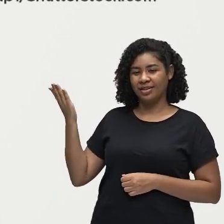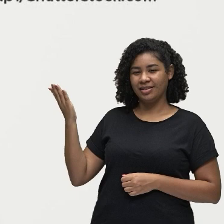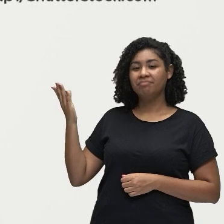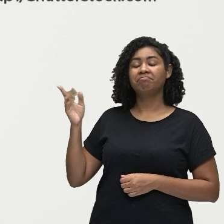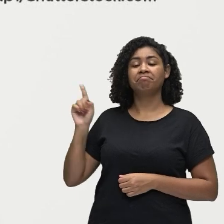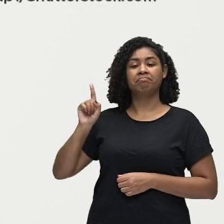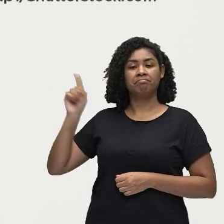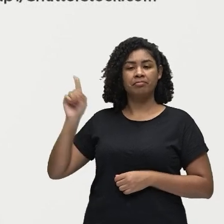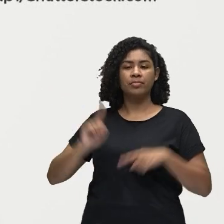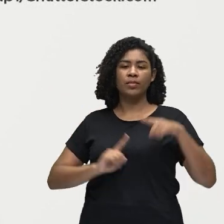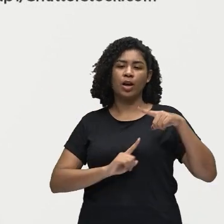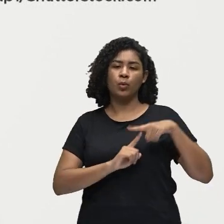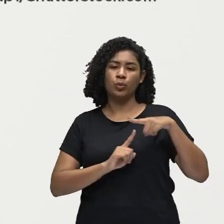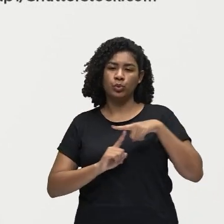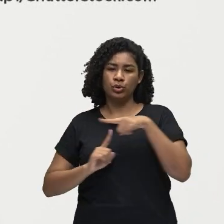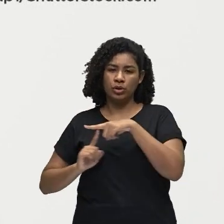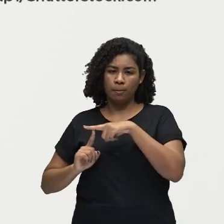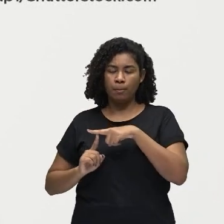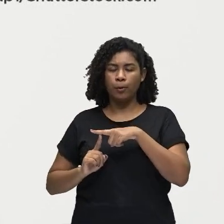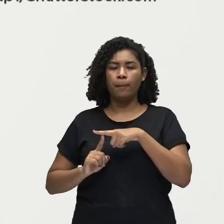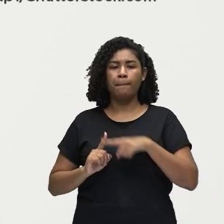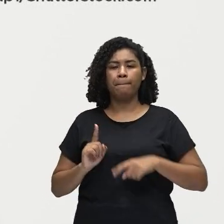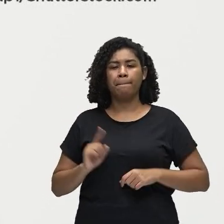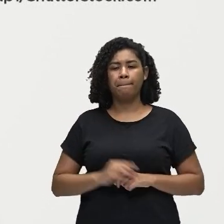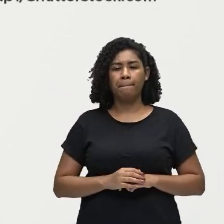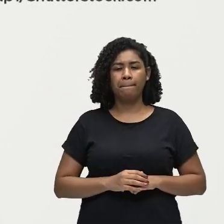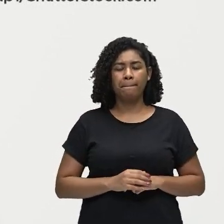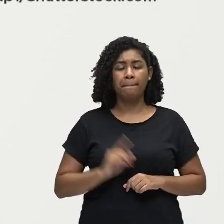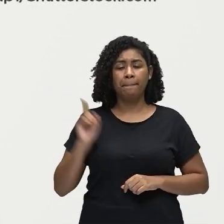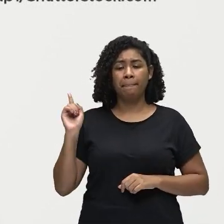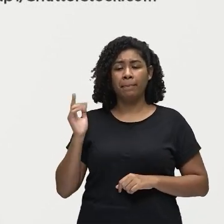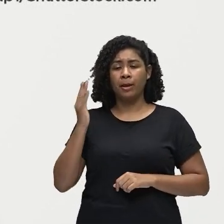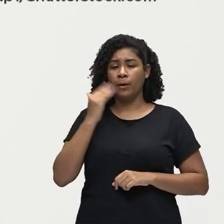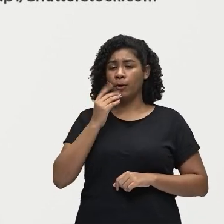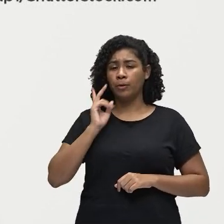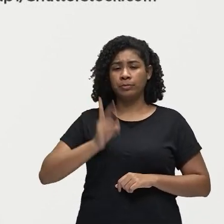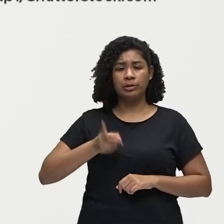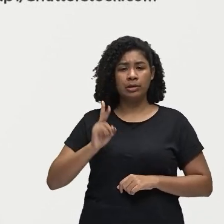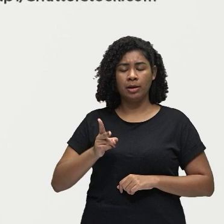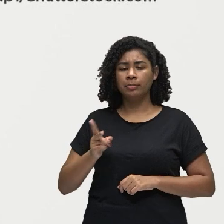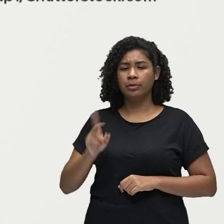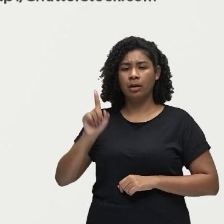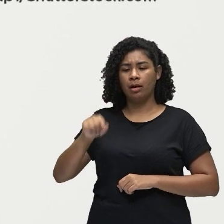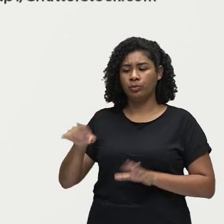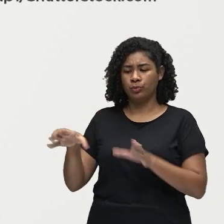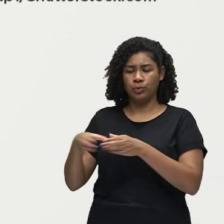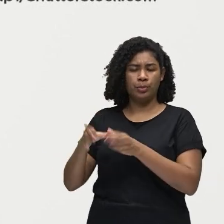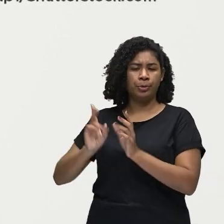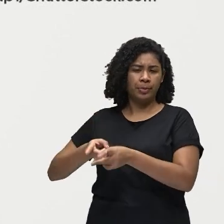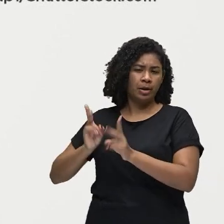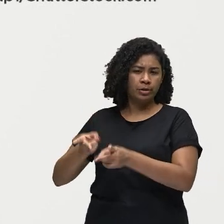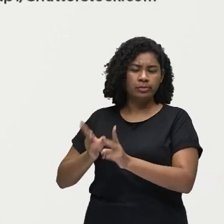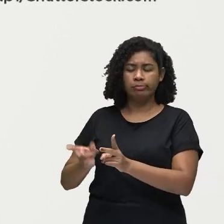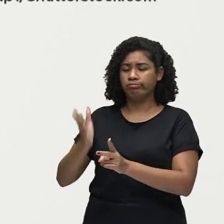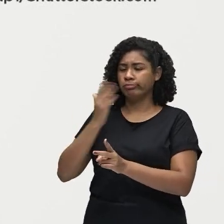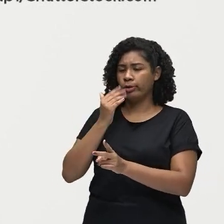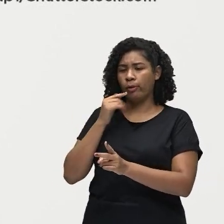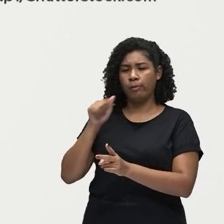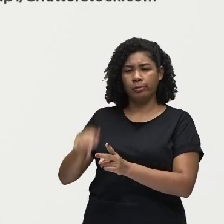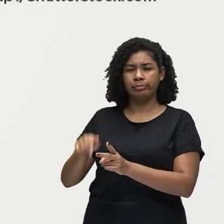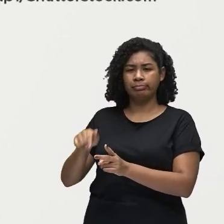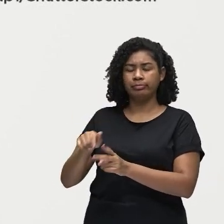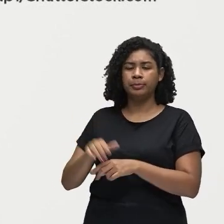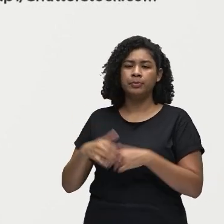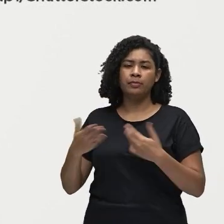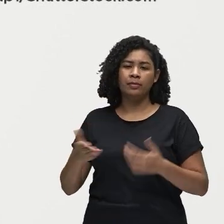um tipo de artrópodos, e eles se alimentam da própria espécie. Então, a